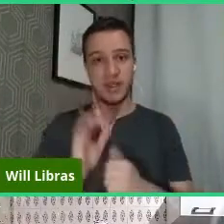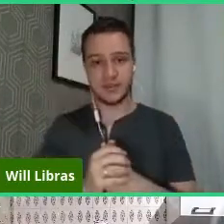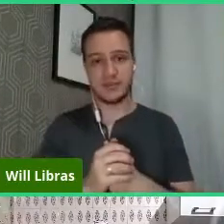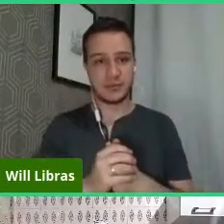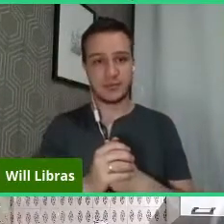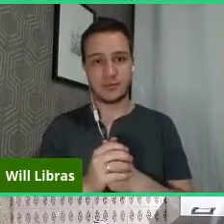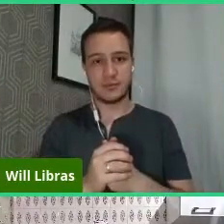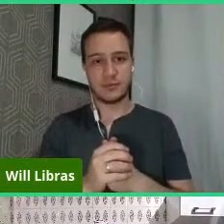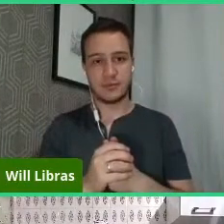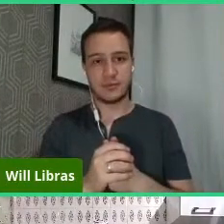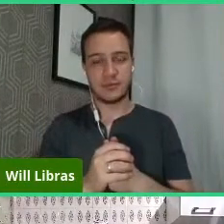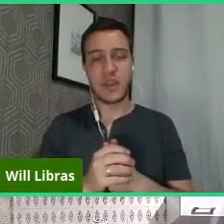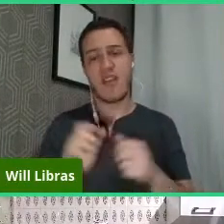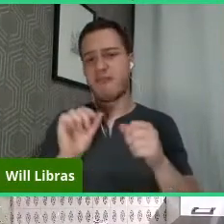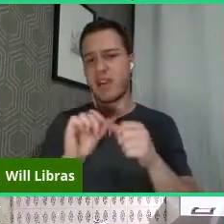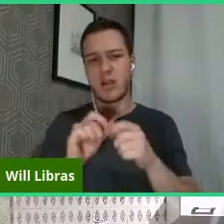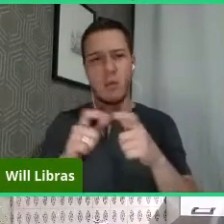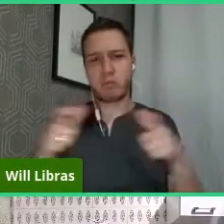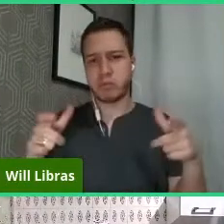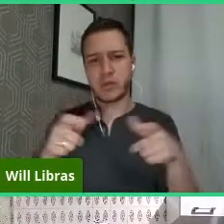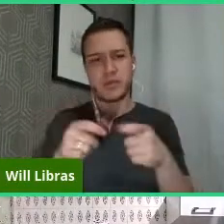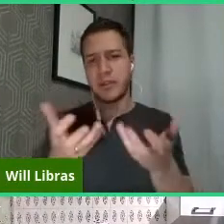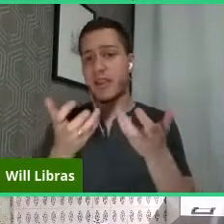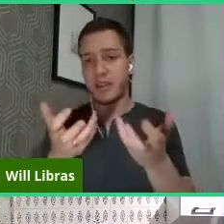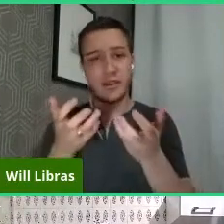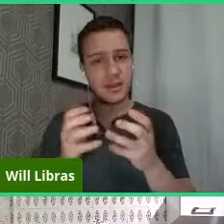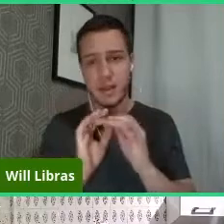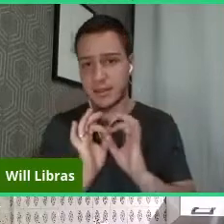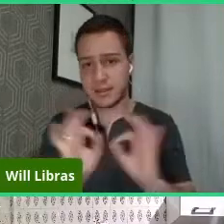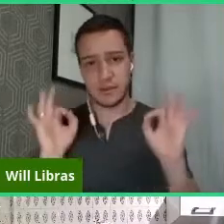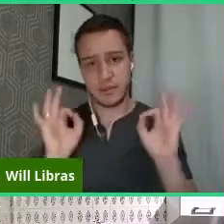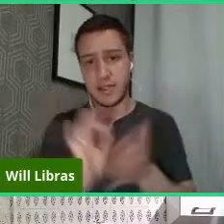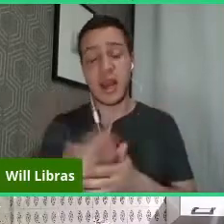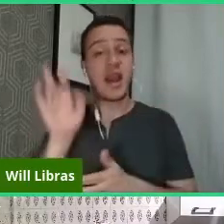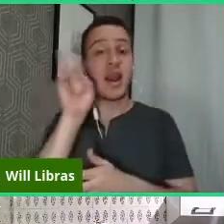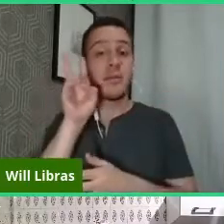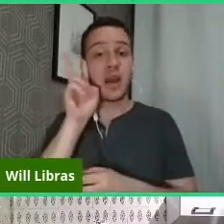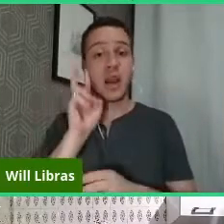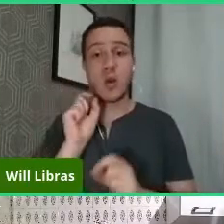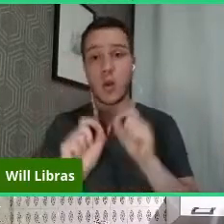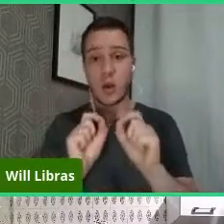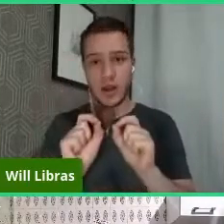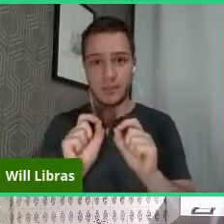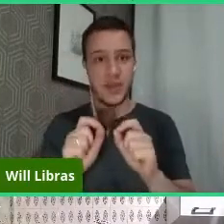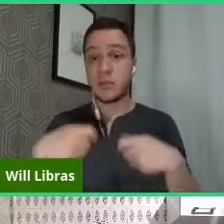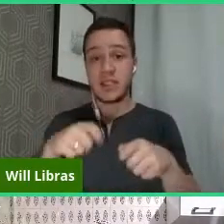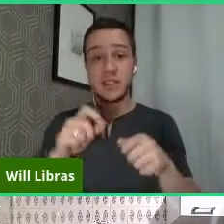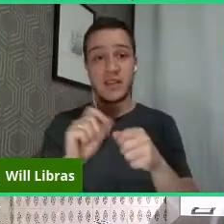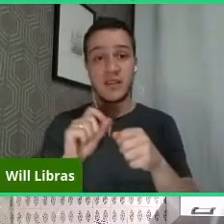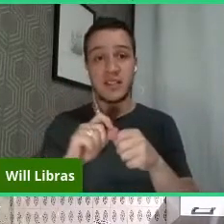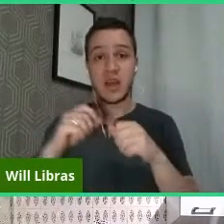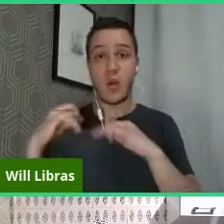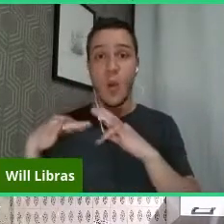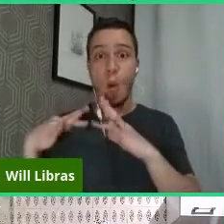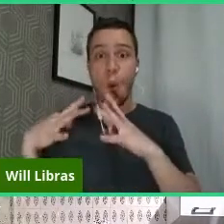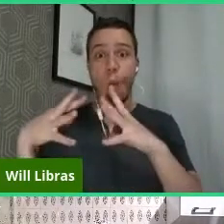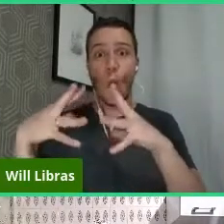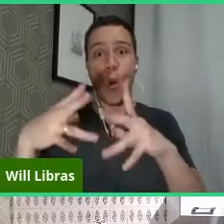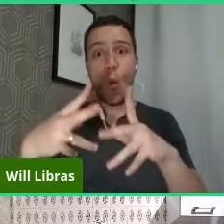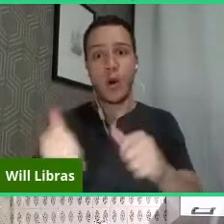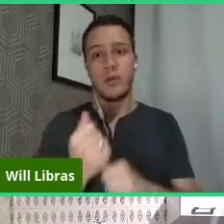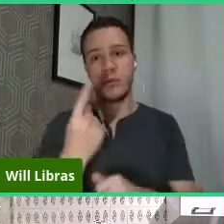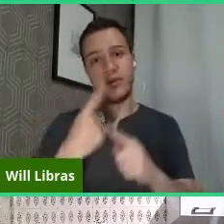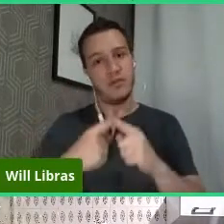tamanho que vocês quiserem essas almôndegas, tá? Lembrando que não precisa vocês fazerem todas de uma vez só.